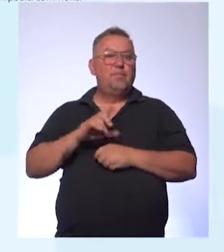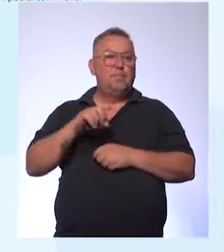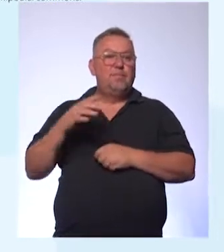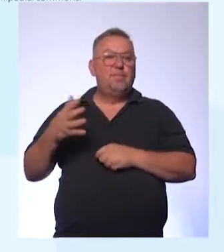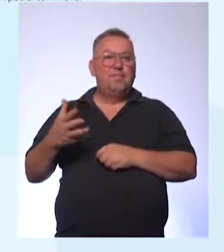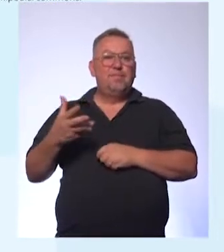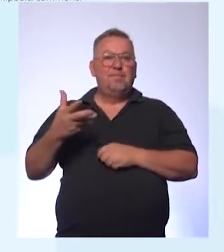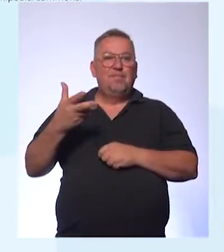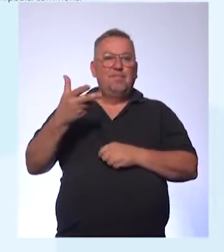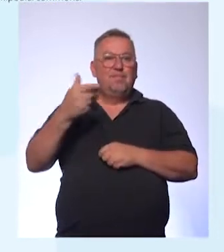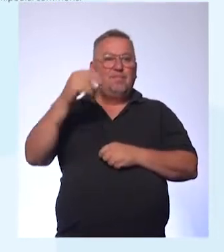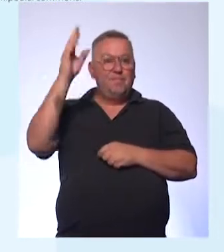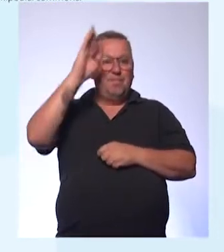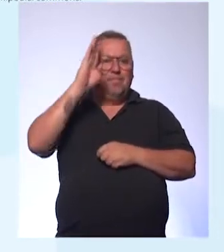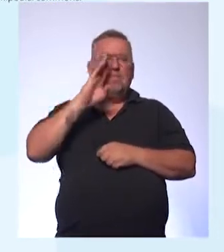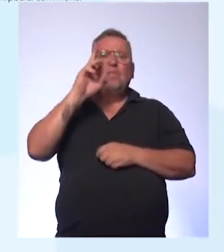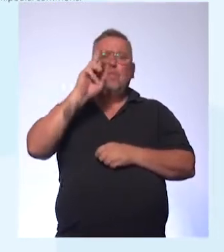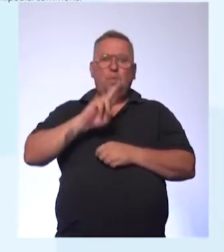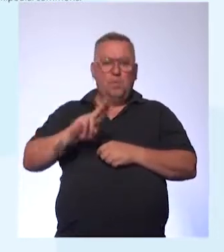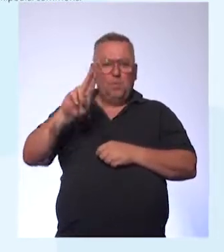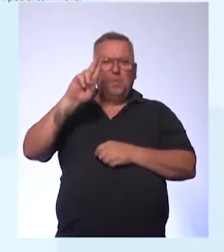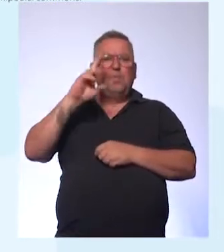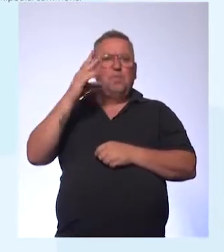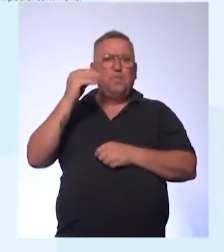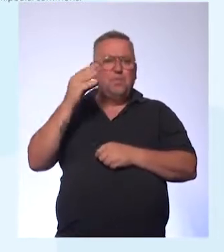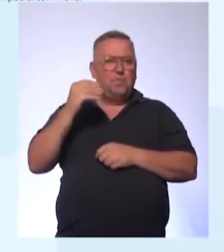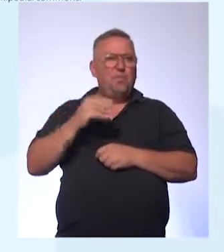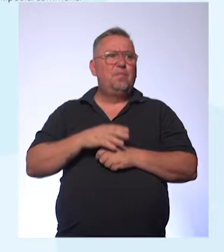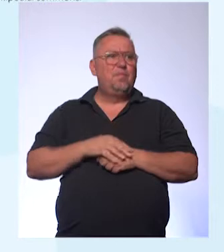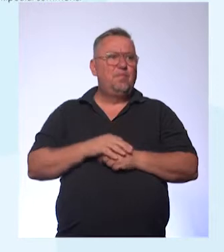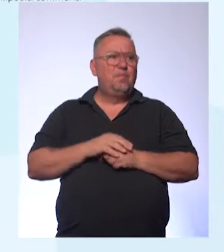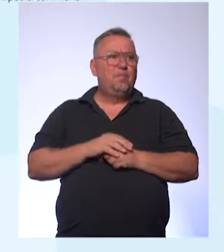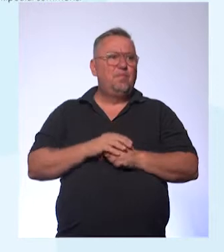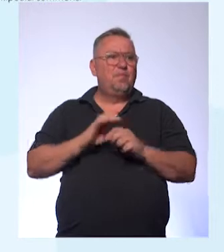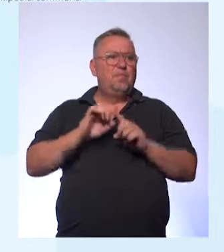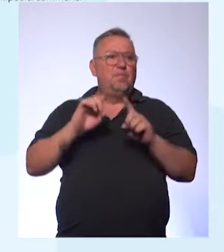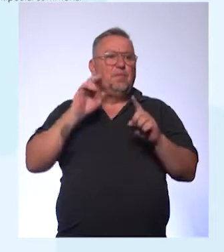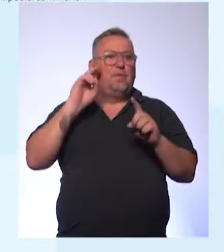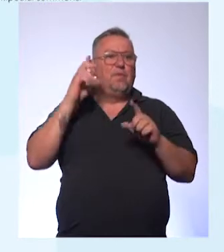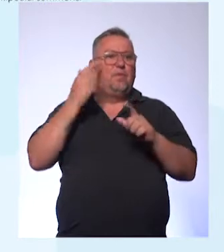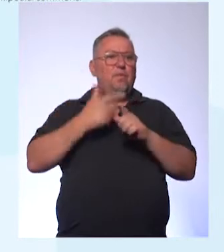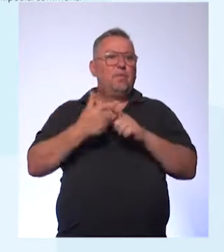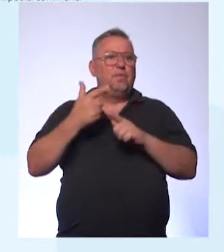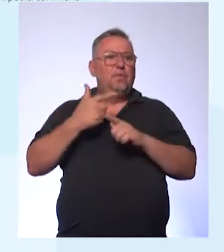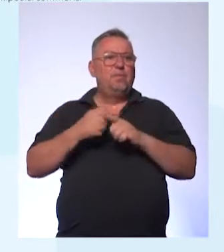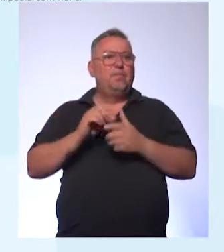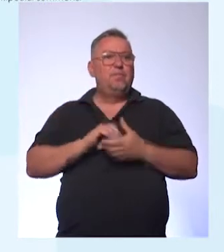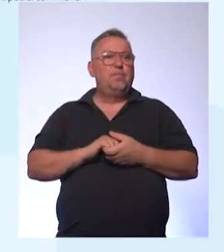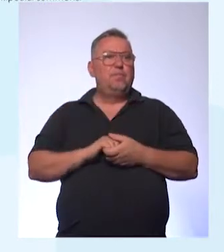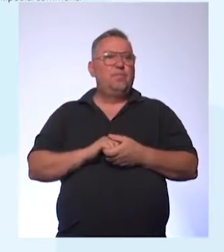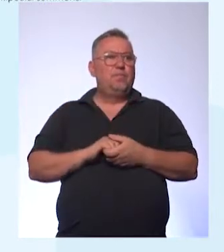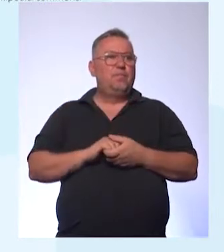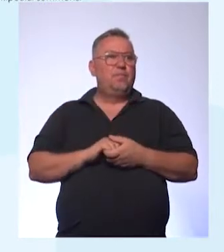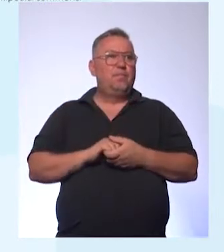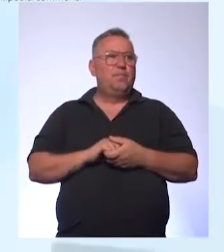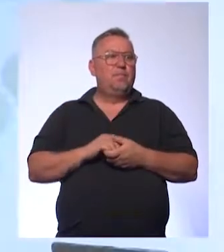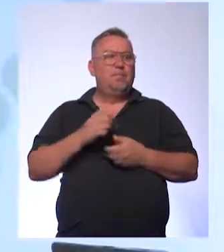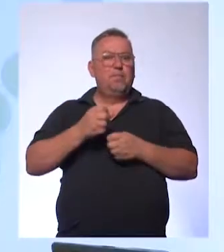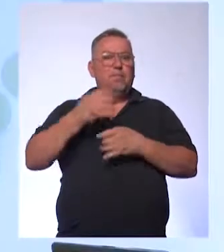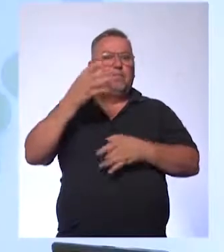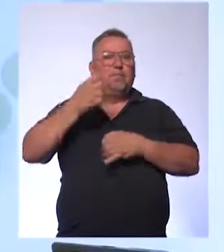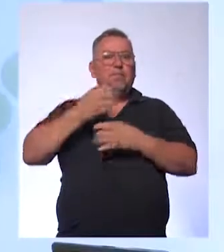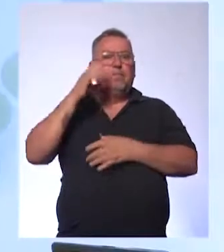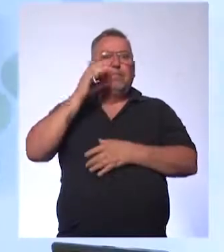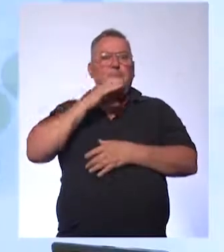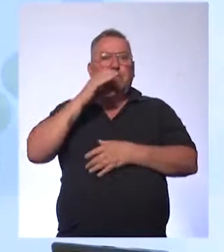maravilhosa, né? Aqui no Brasil a gente usa muito, tá? A energia da hidrelétrica, mas olha o impacto. Tá bom, gente? Então a gente vai para um chatzinho